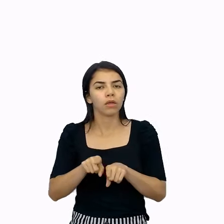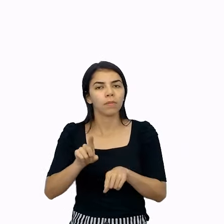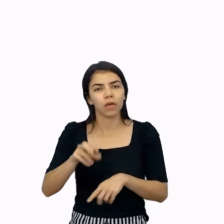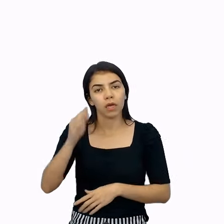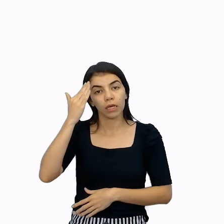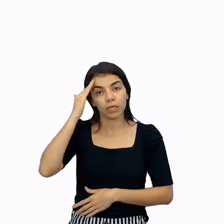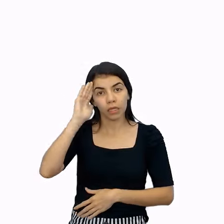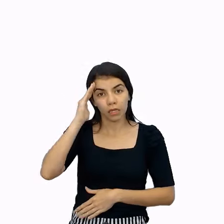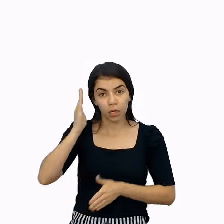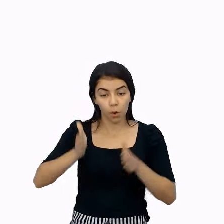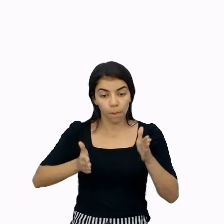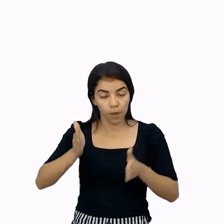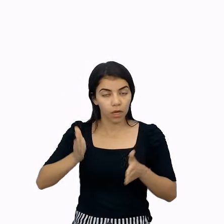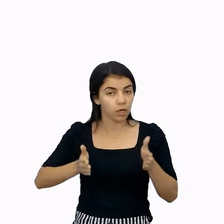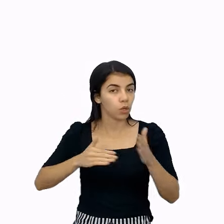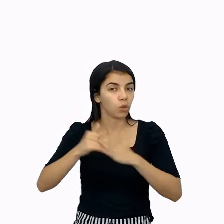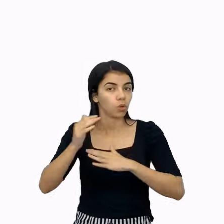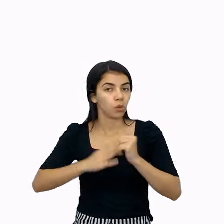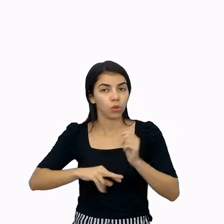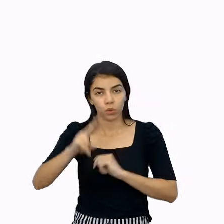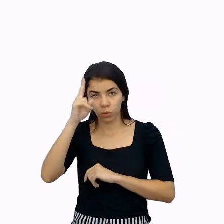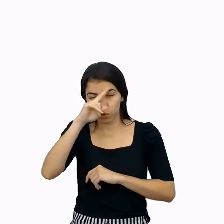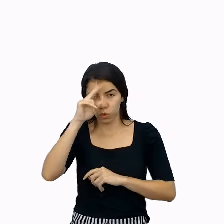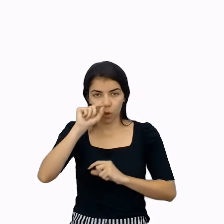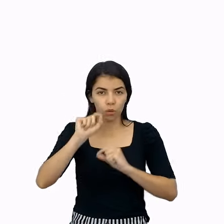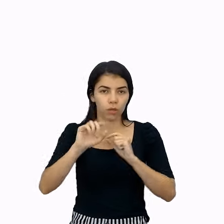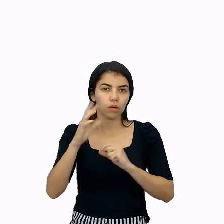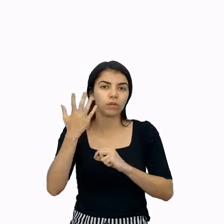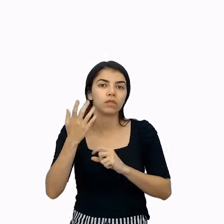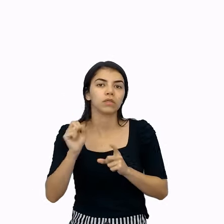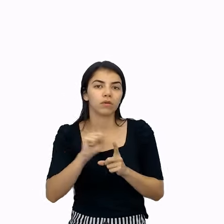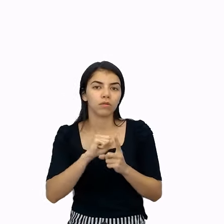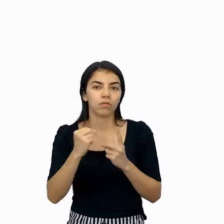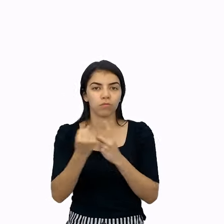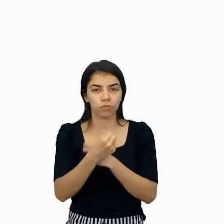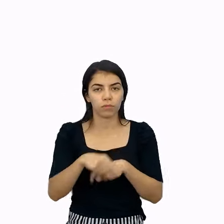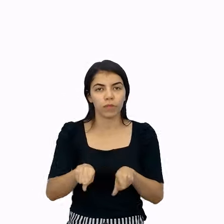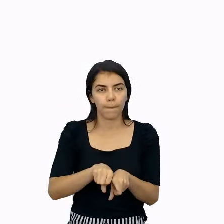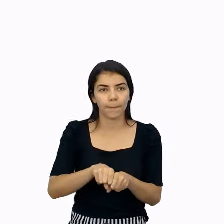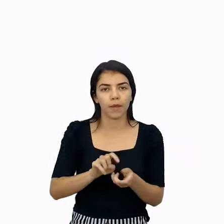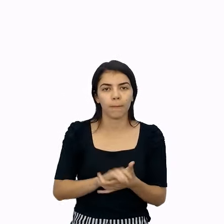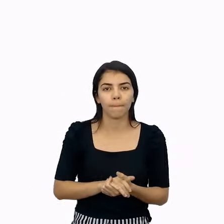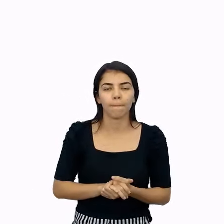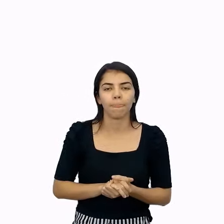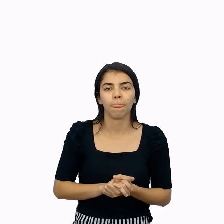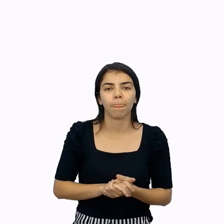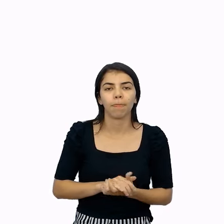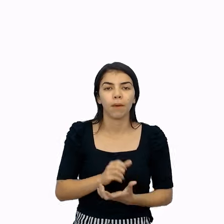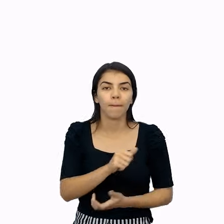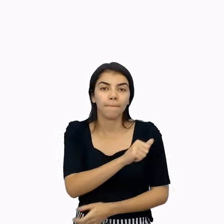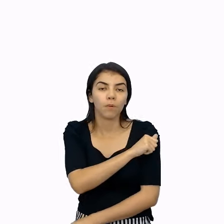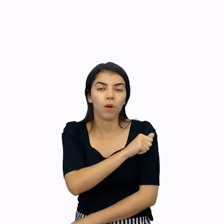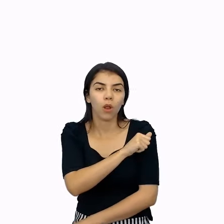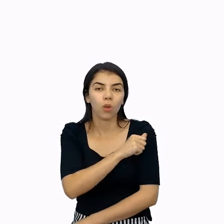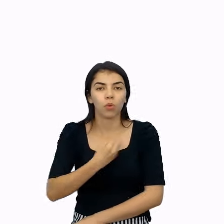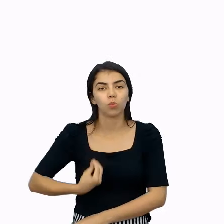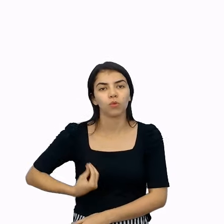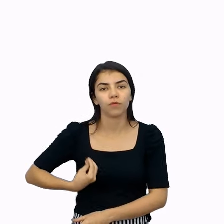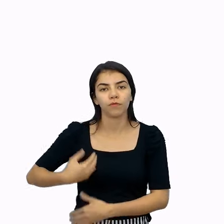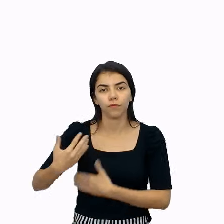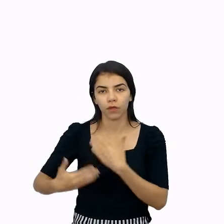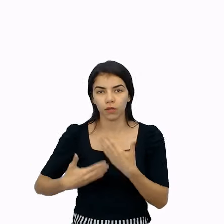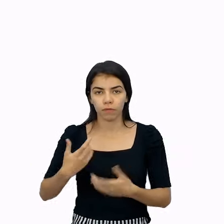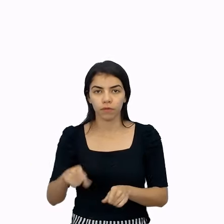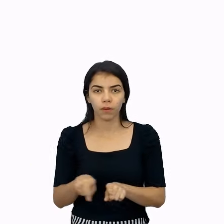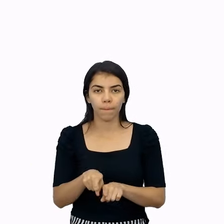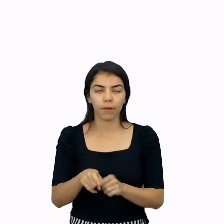da comparação de historicamente, socialmente, aquilo que o estudante vive, são temas que às vezes estão